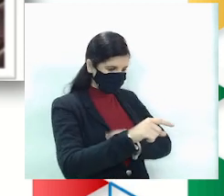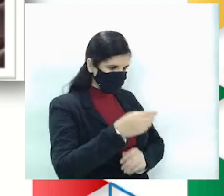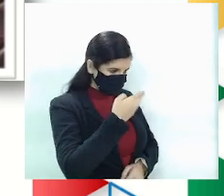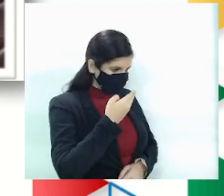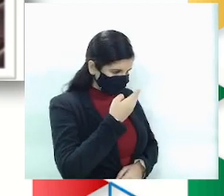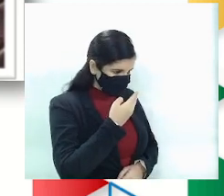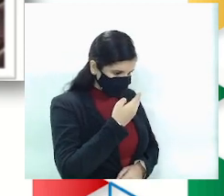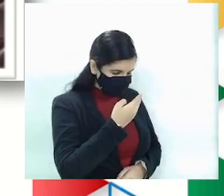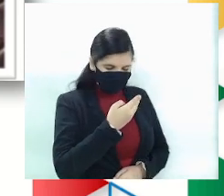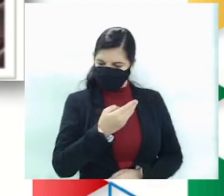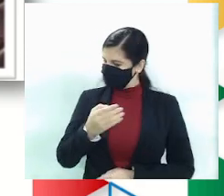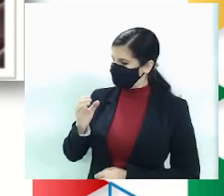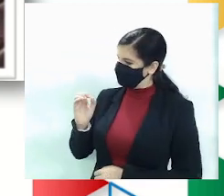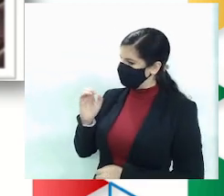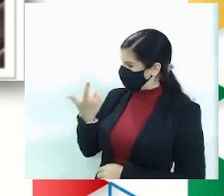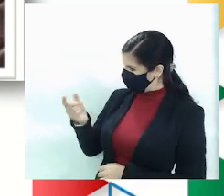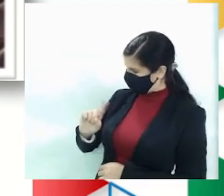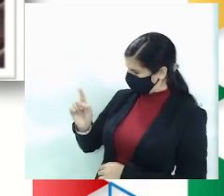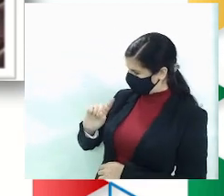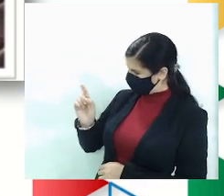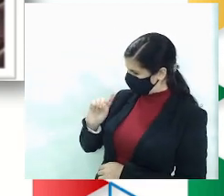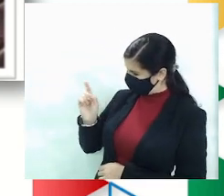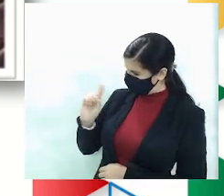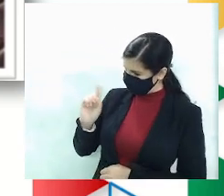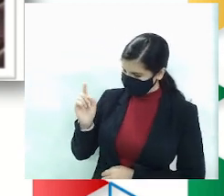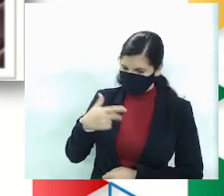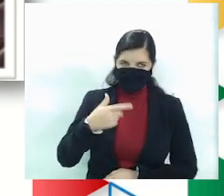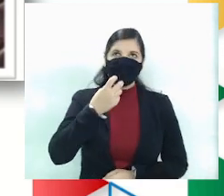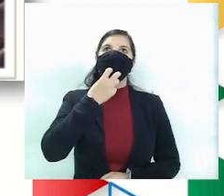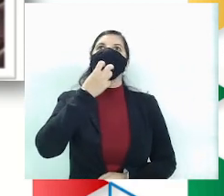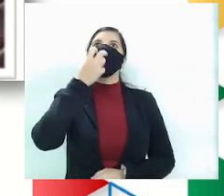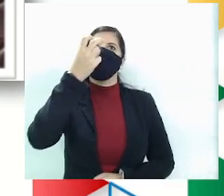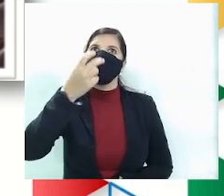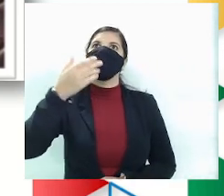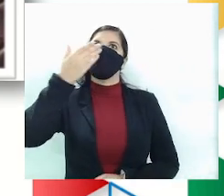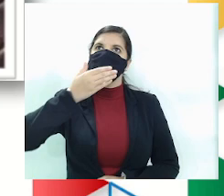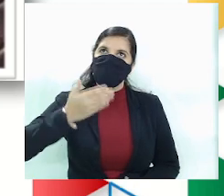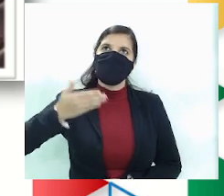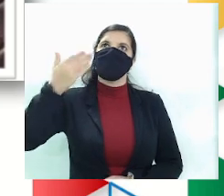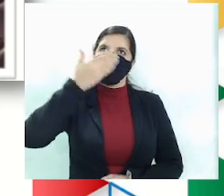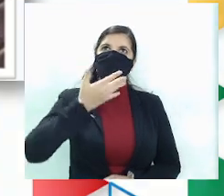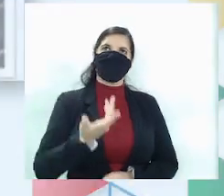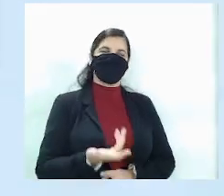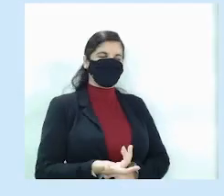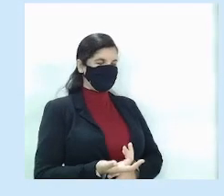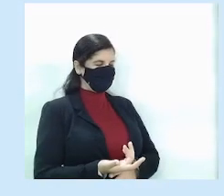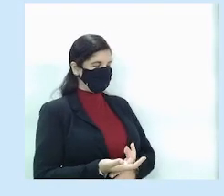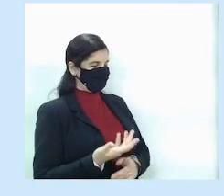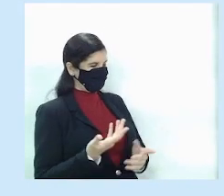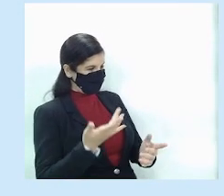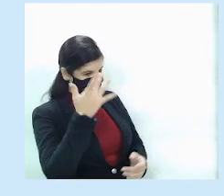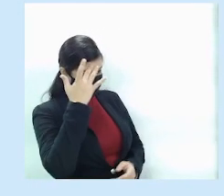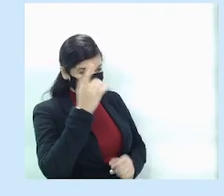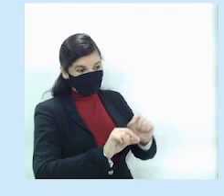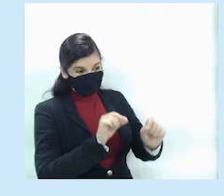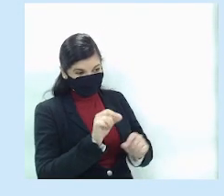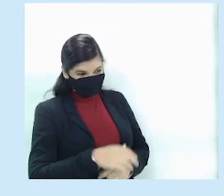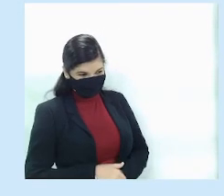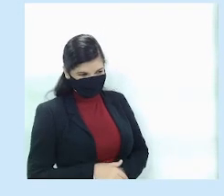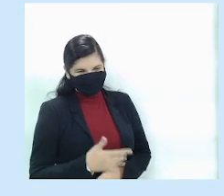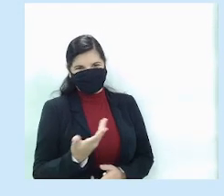Ele responde: claro que não, moço. Senão eu ia estar gritando: olha o doce. Tá aí. O que é que vocês acharam,